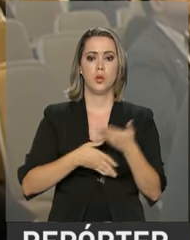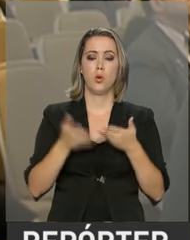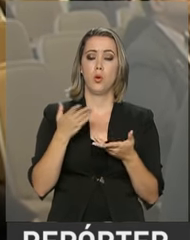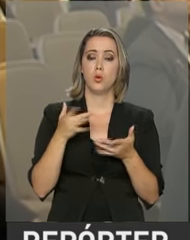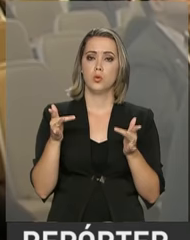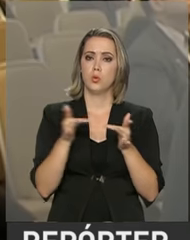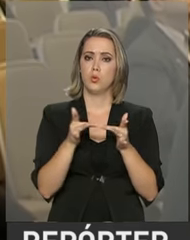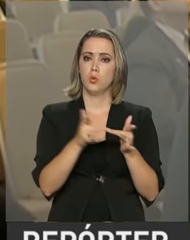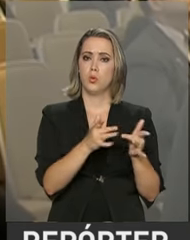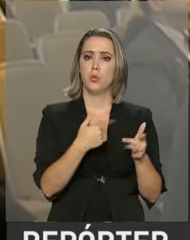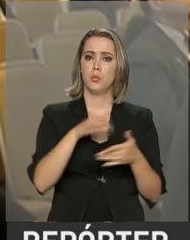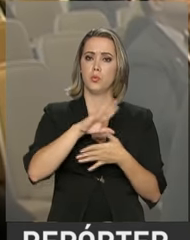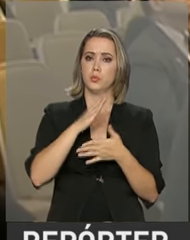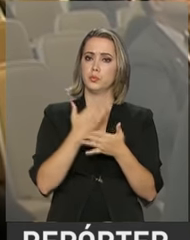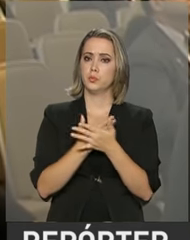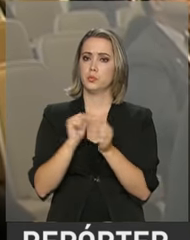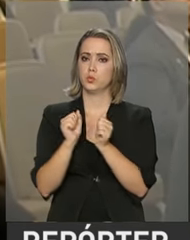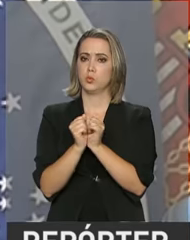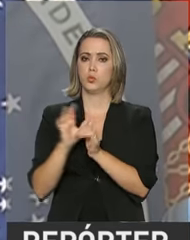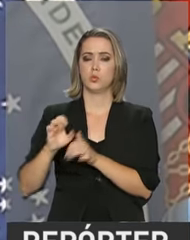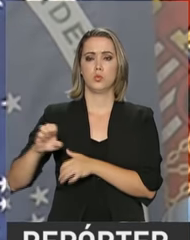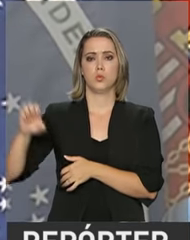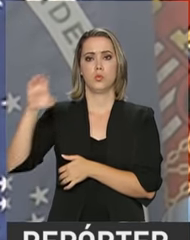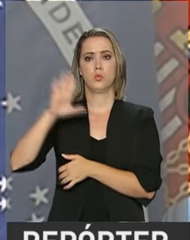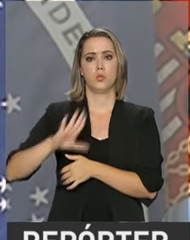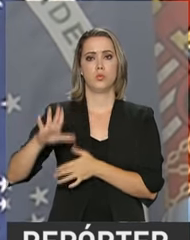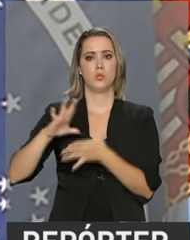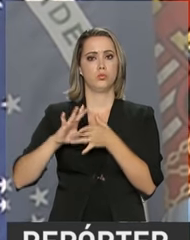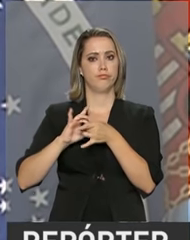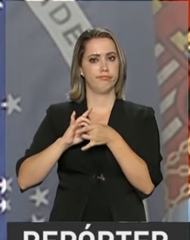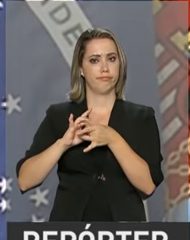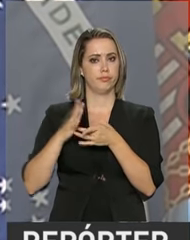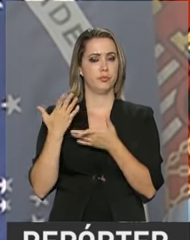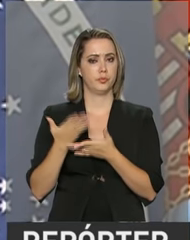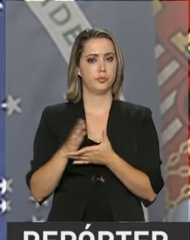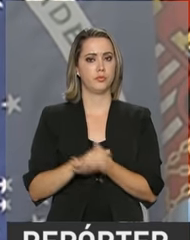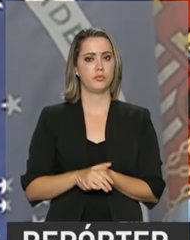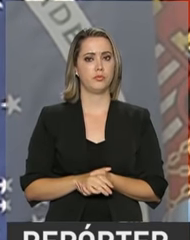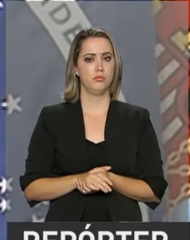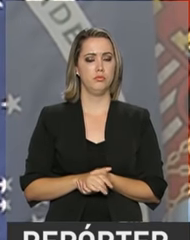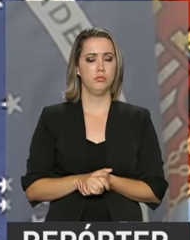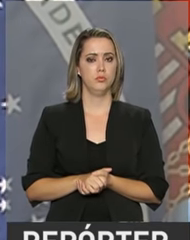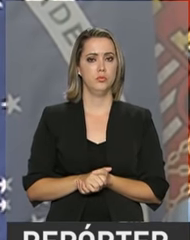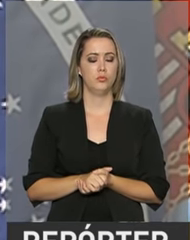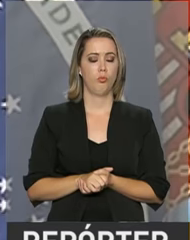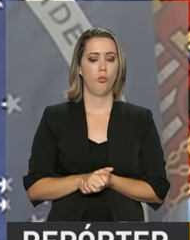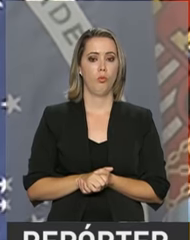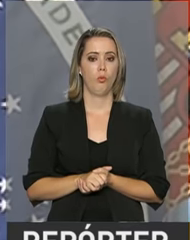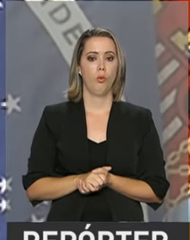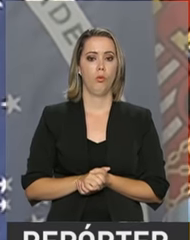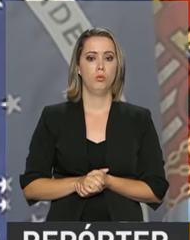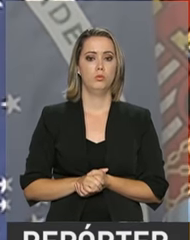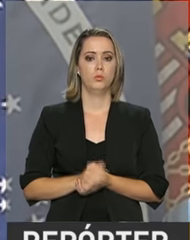entre o mercosul ea união européia o engajamento das lideranças empresariais